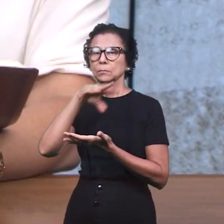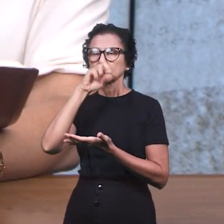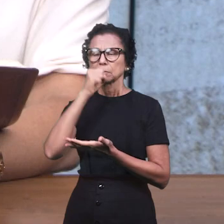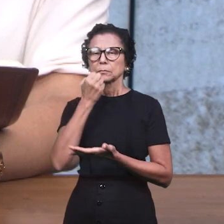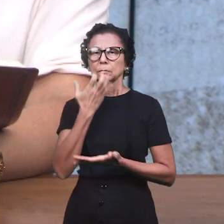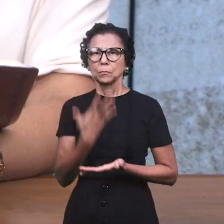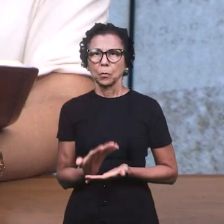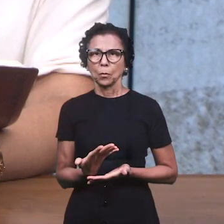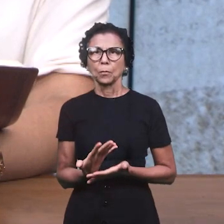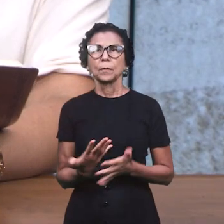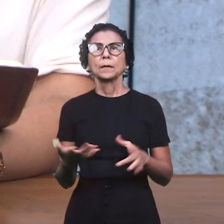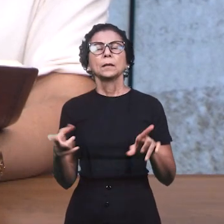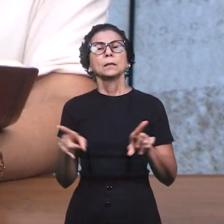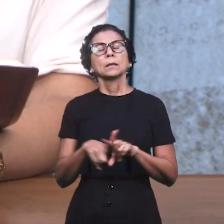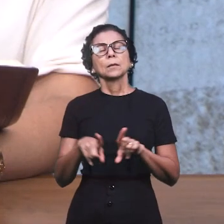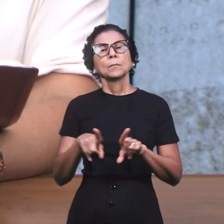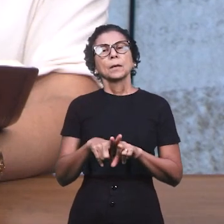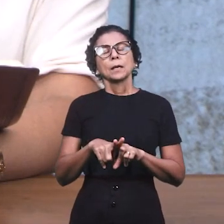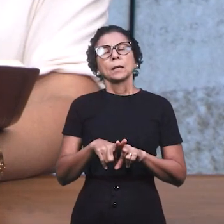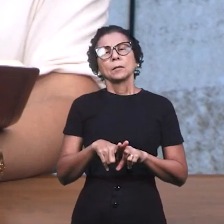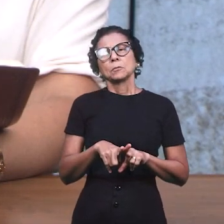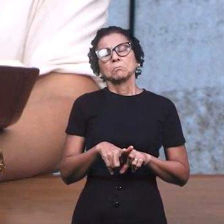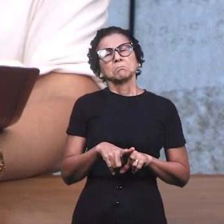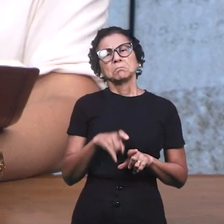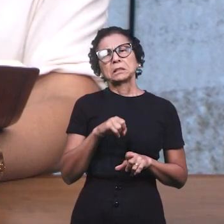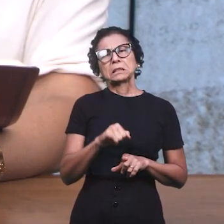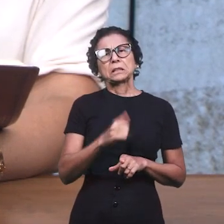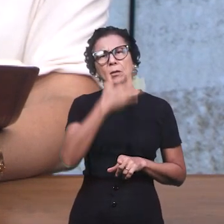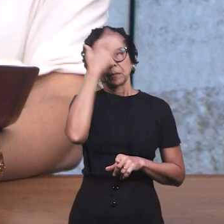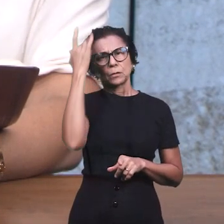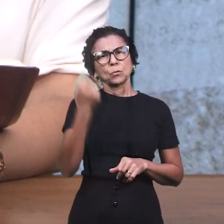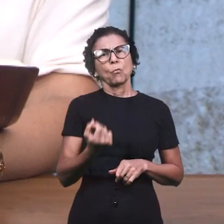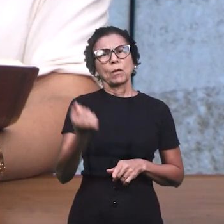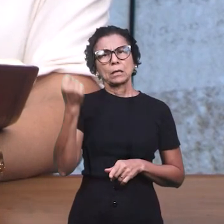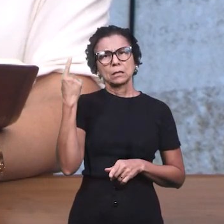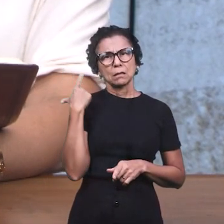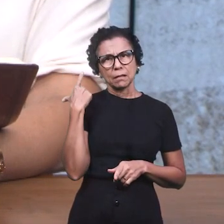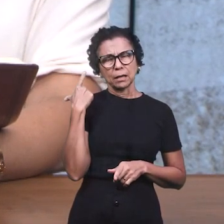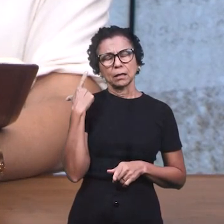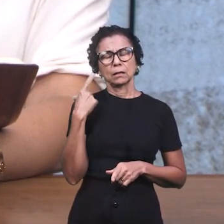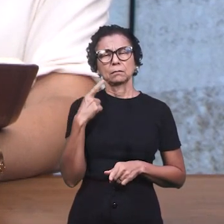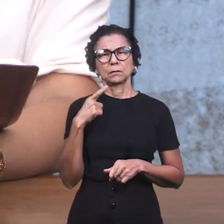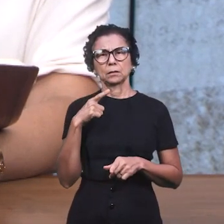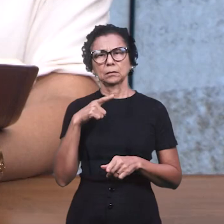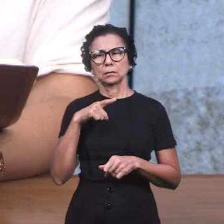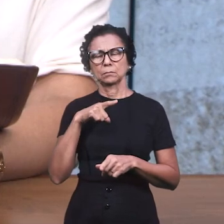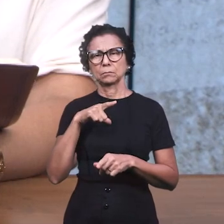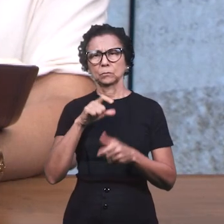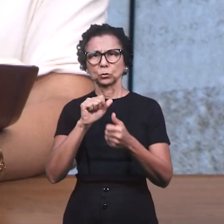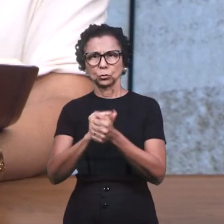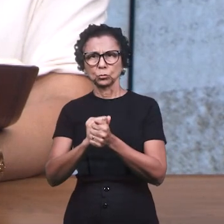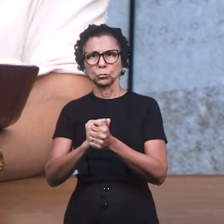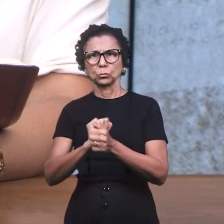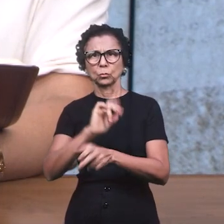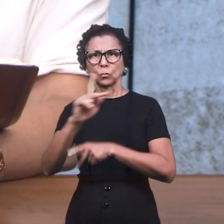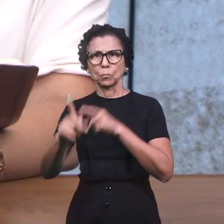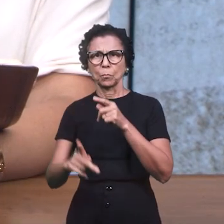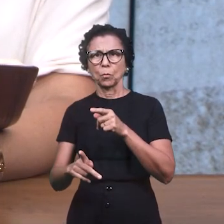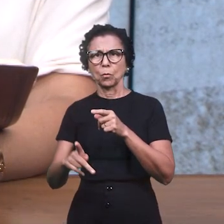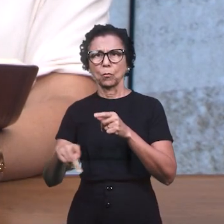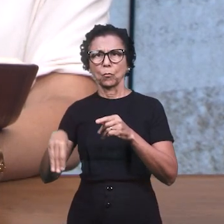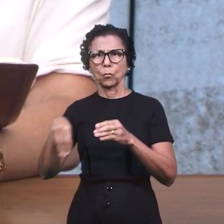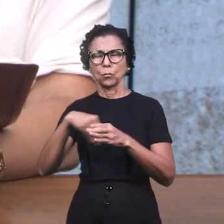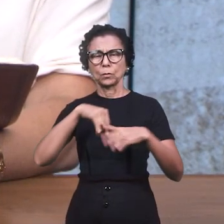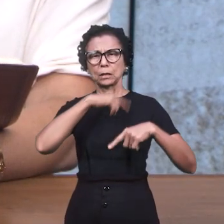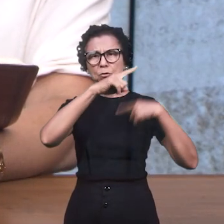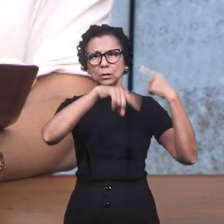Quando também peregrinar convosco algum estrangeiro, ou que estiver no meio de vós nas vossas gerações, e